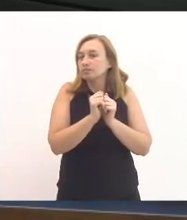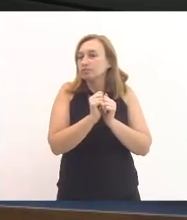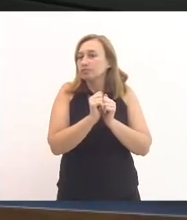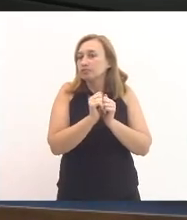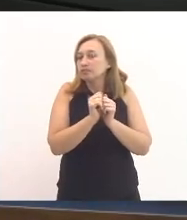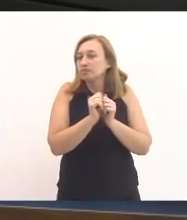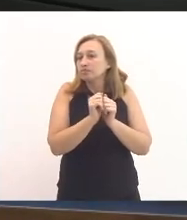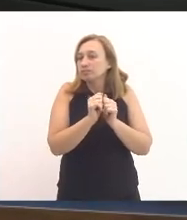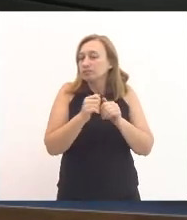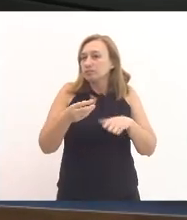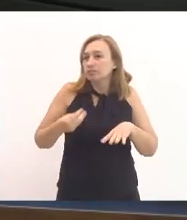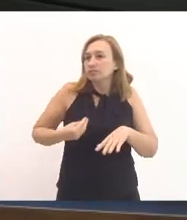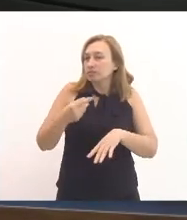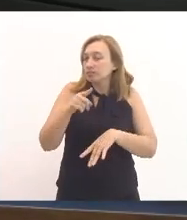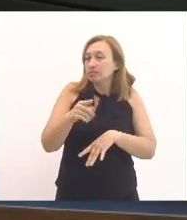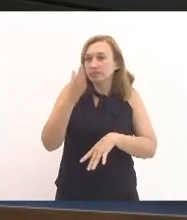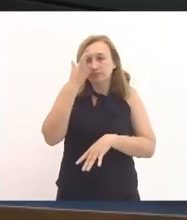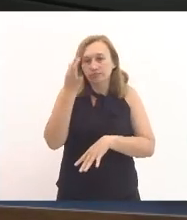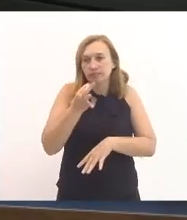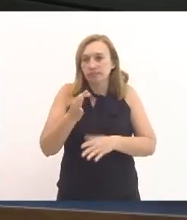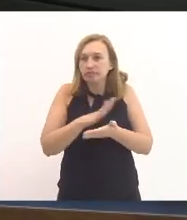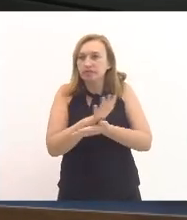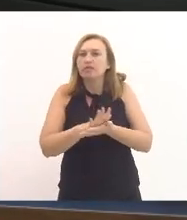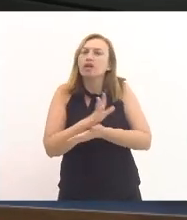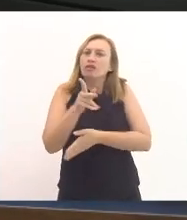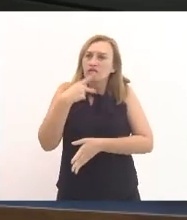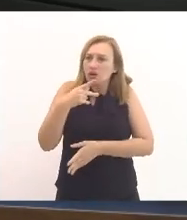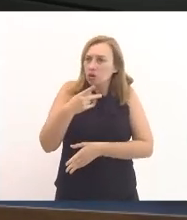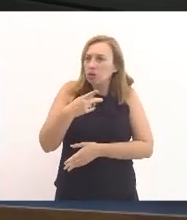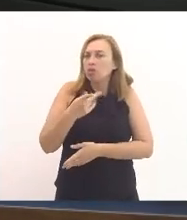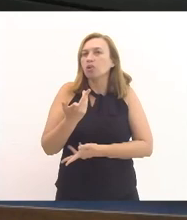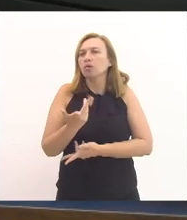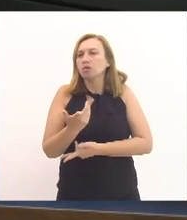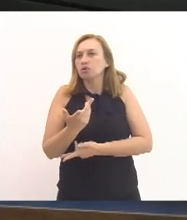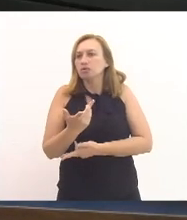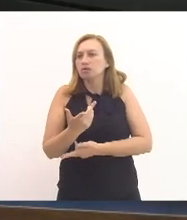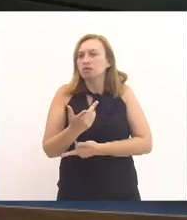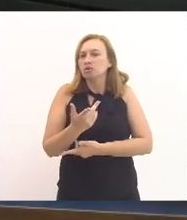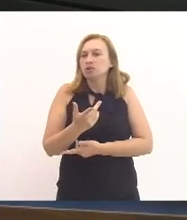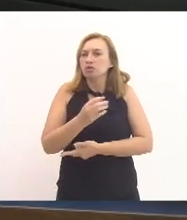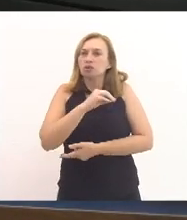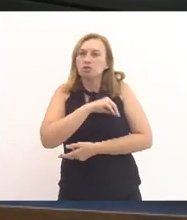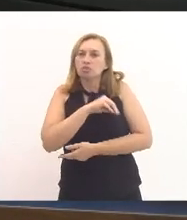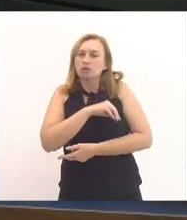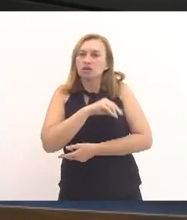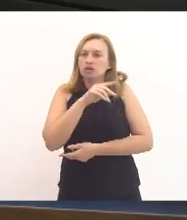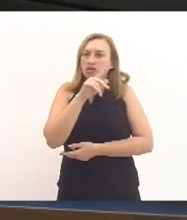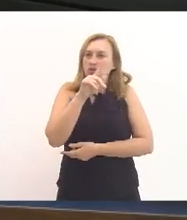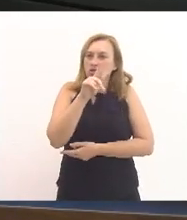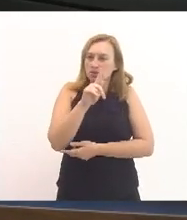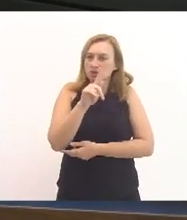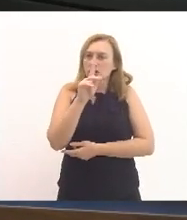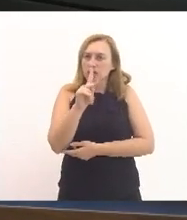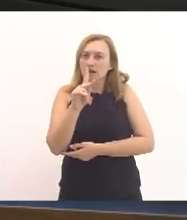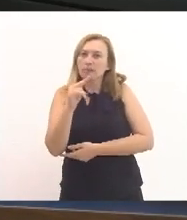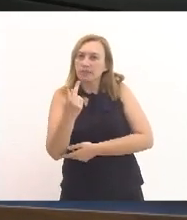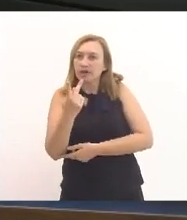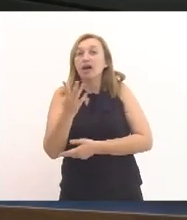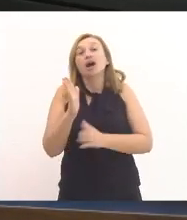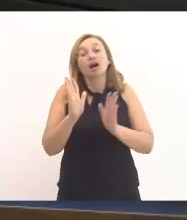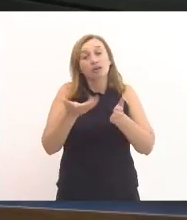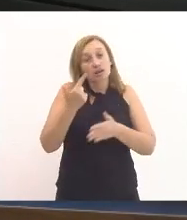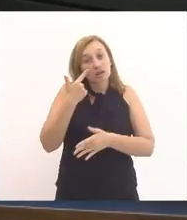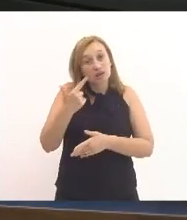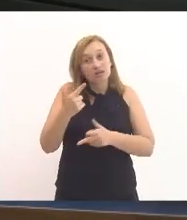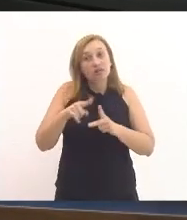porque a gente lá a gente comentou que o aumento um dos fiéis seria ghp então a gente